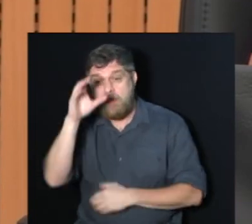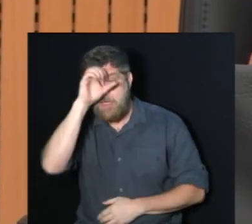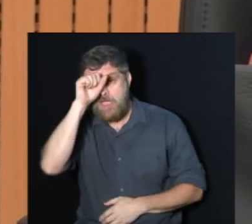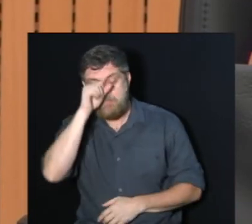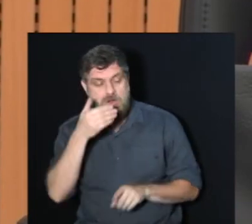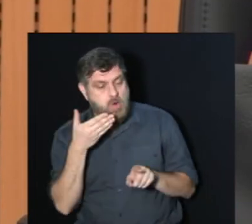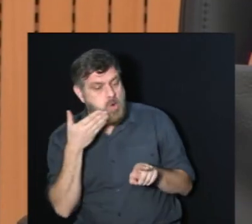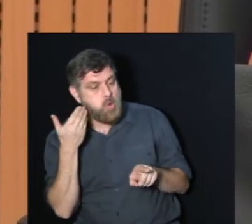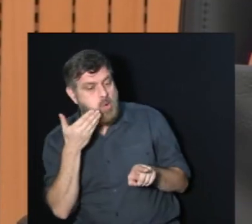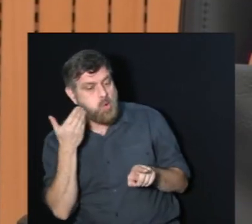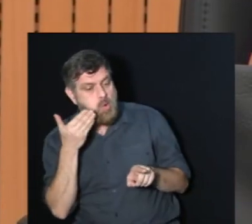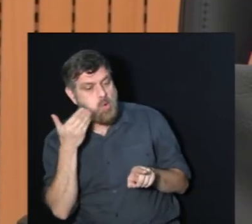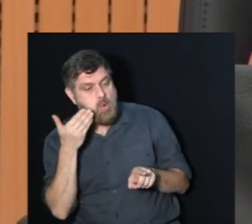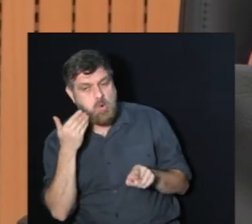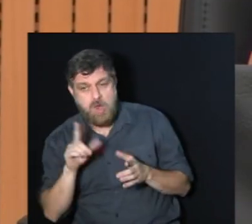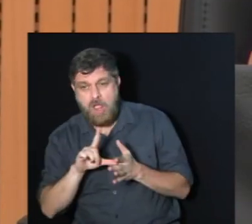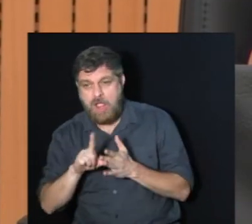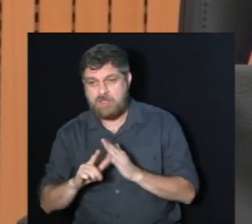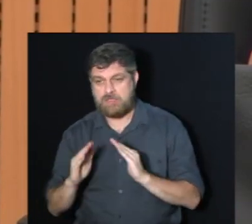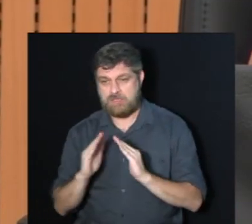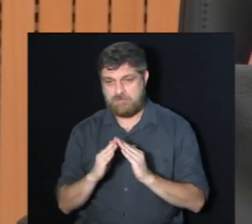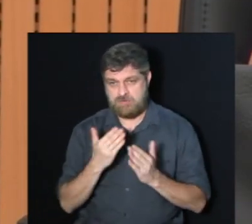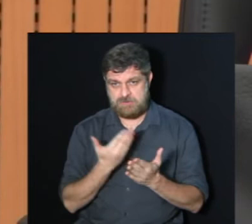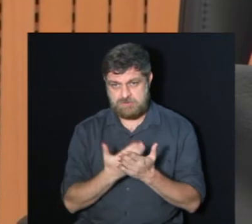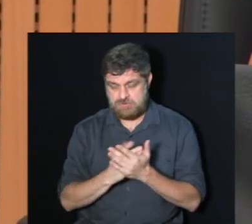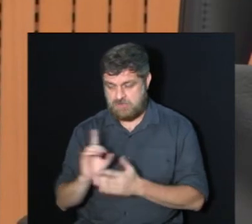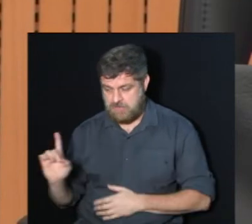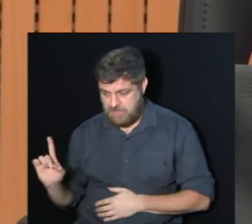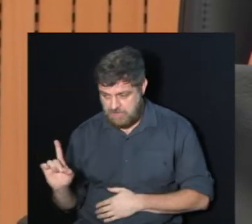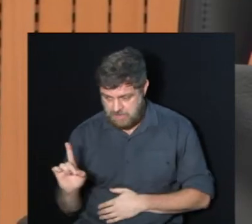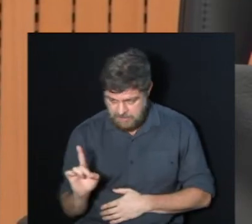Aí, depois, eles vão para a escola, que vai estudar, então,